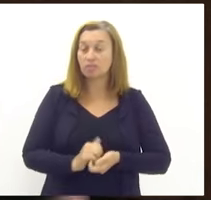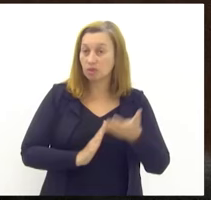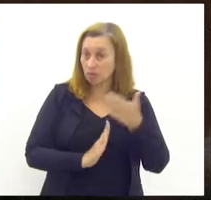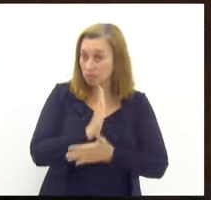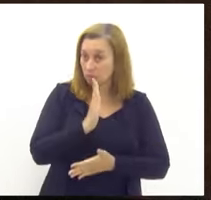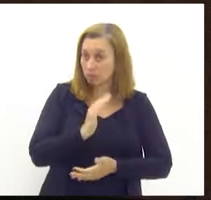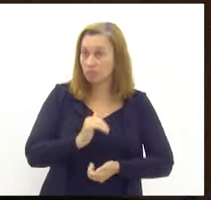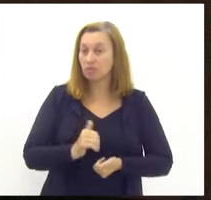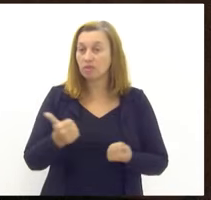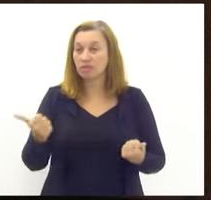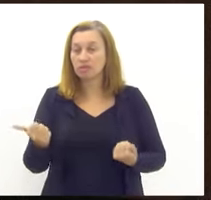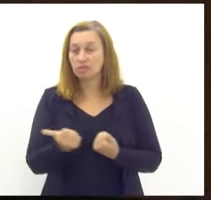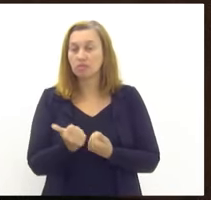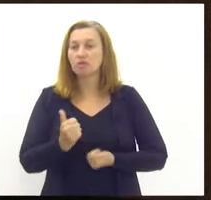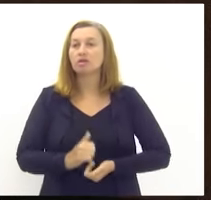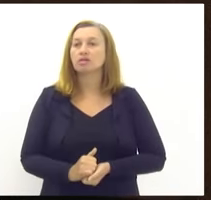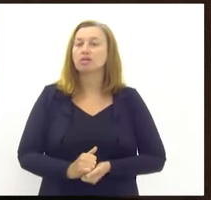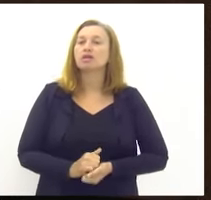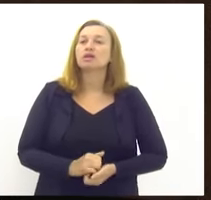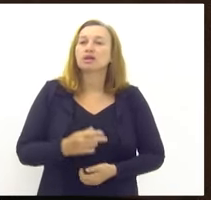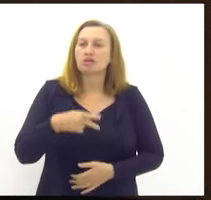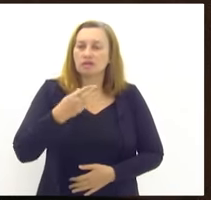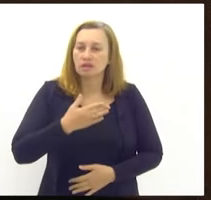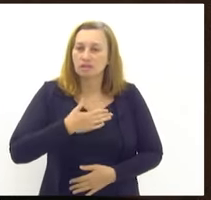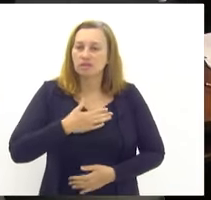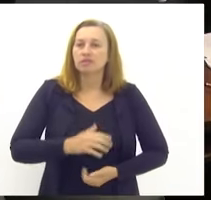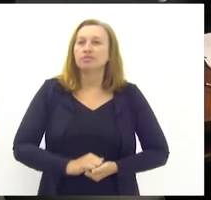apoio Essa é a